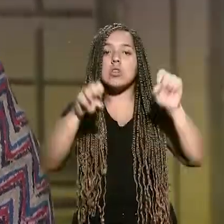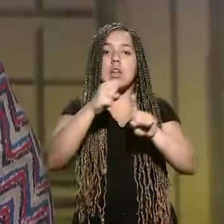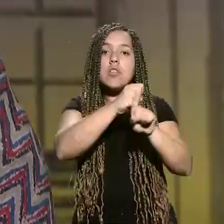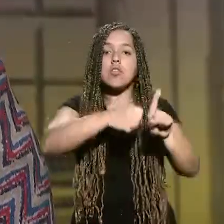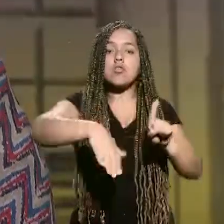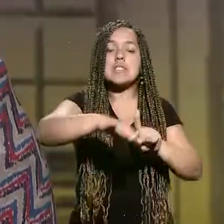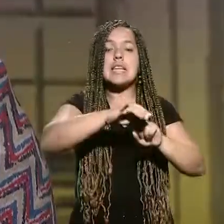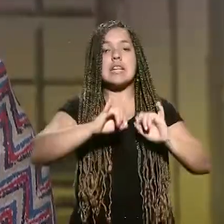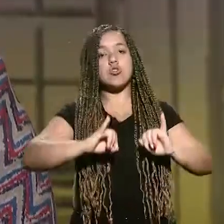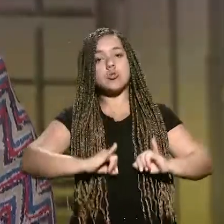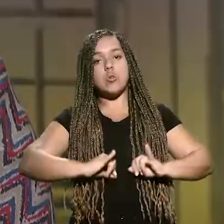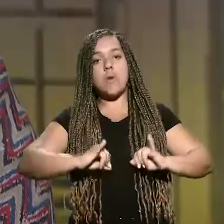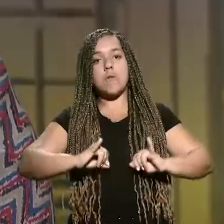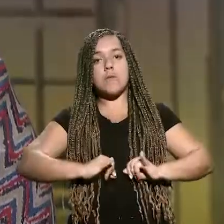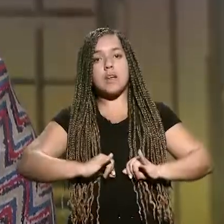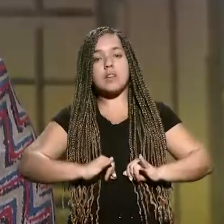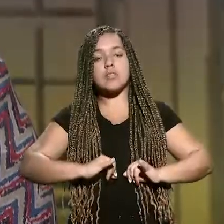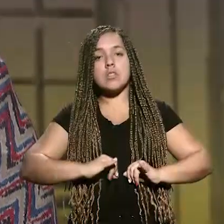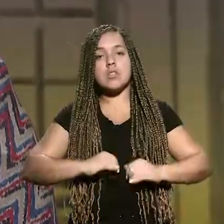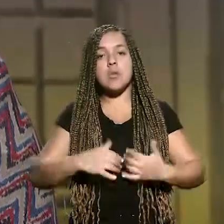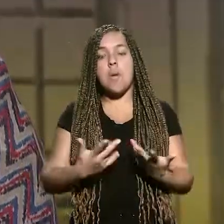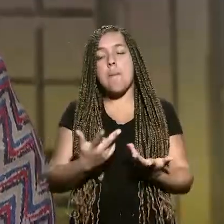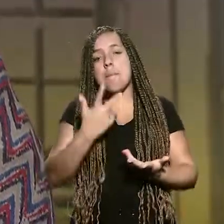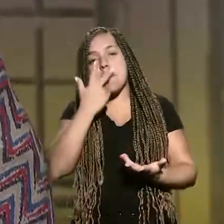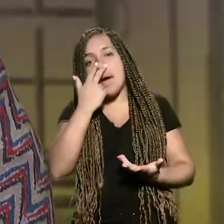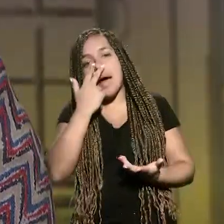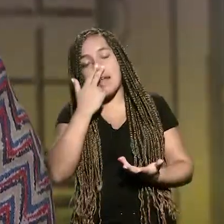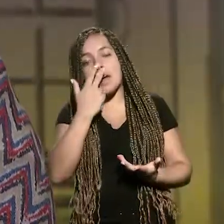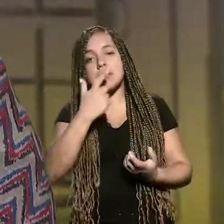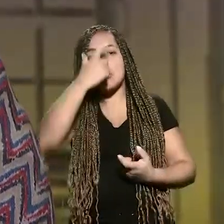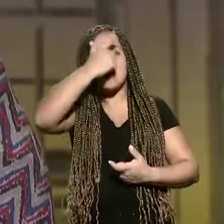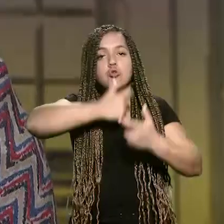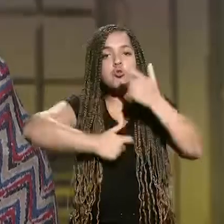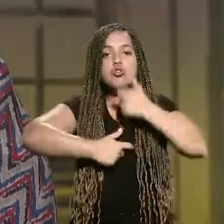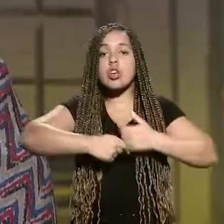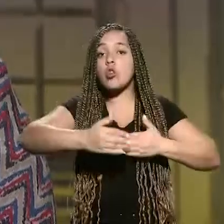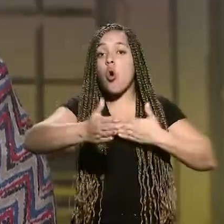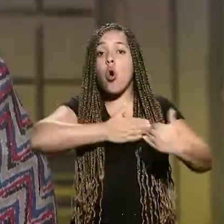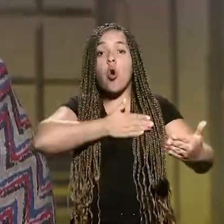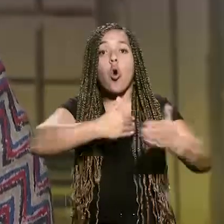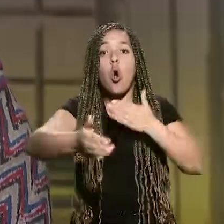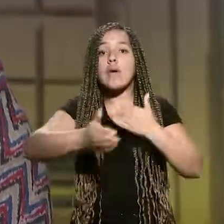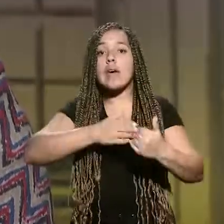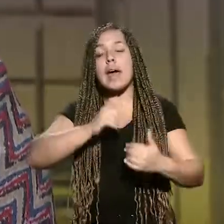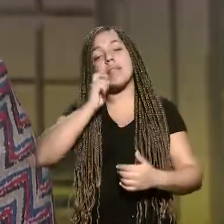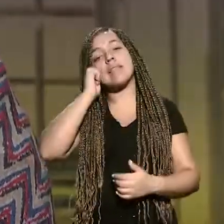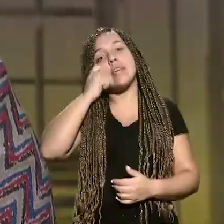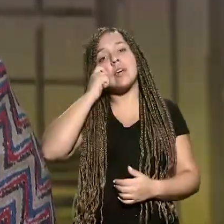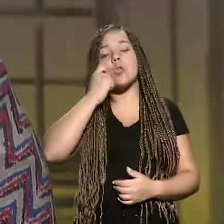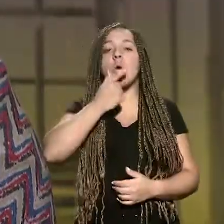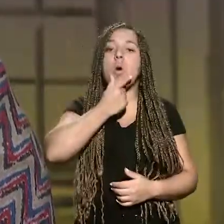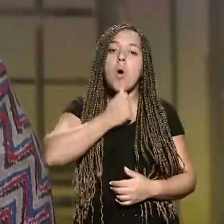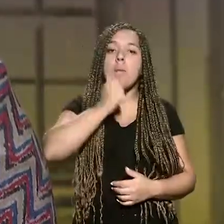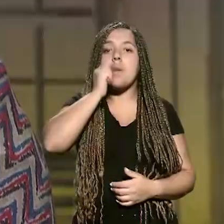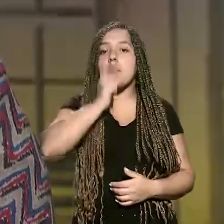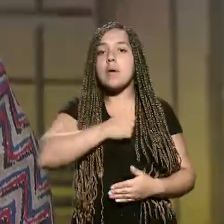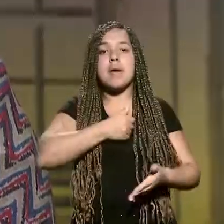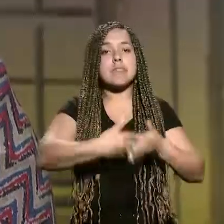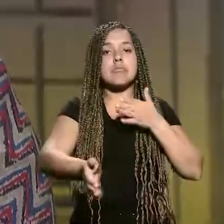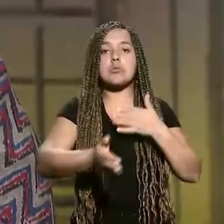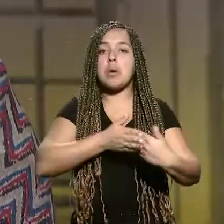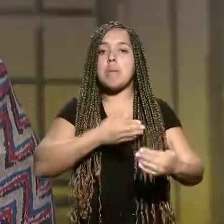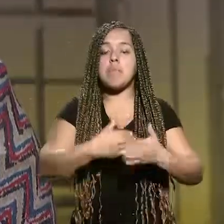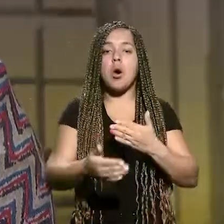essa sociedade, está sofrendo quaisquer sujeitos e sujeitas negras e